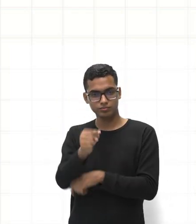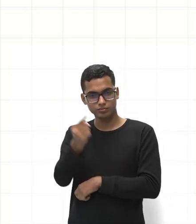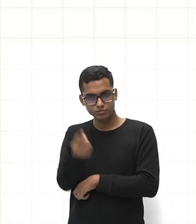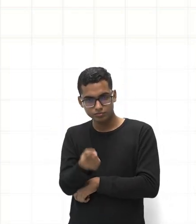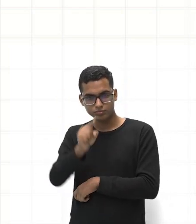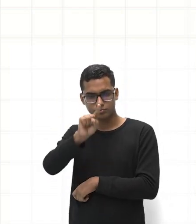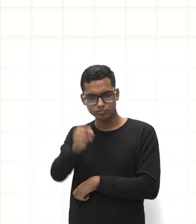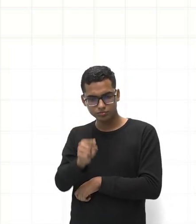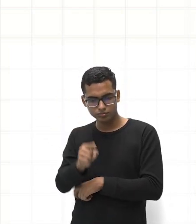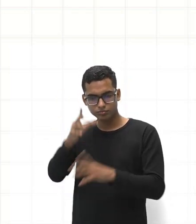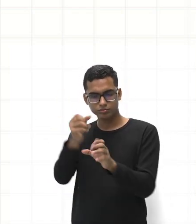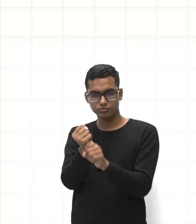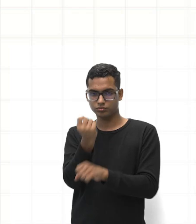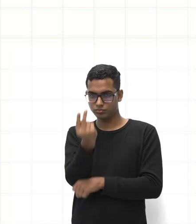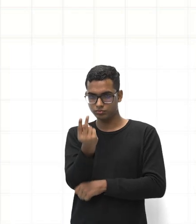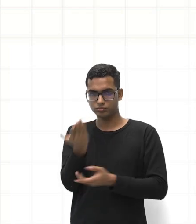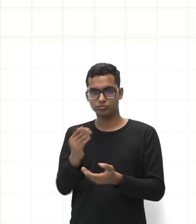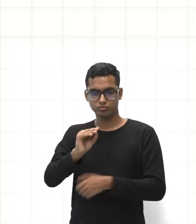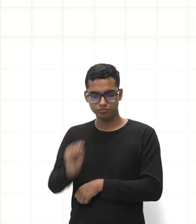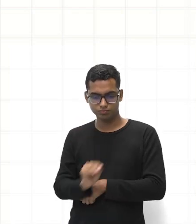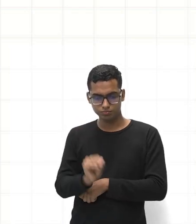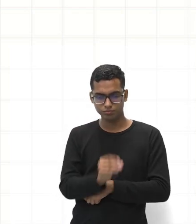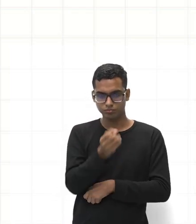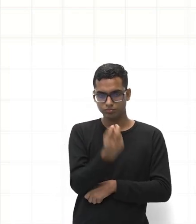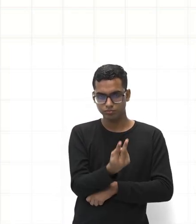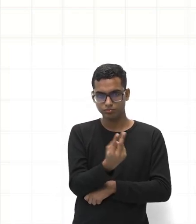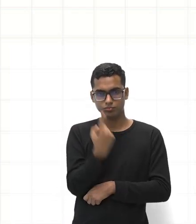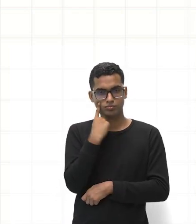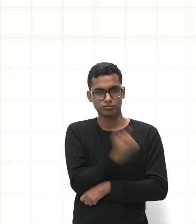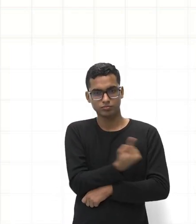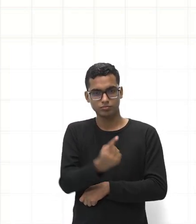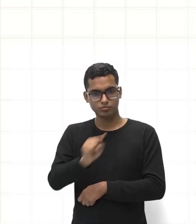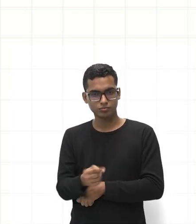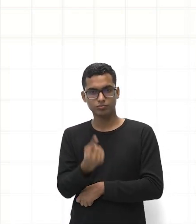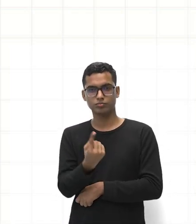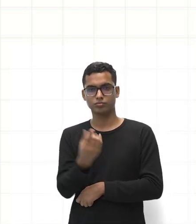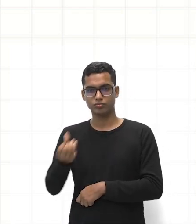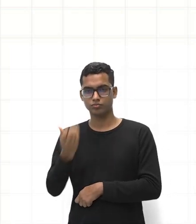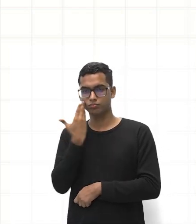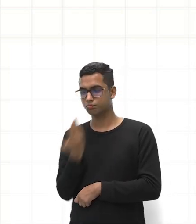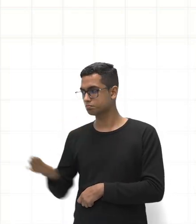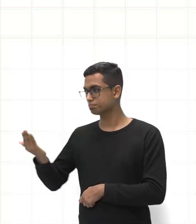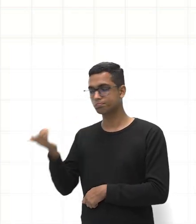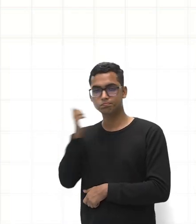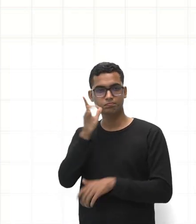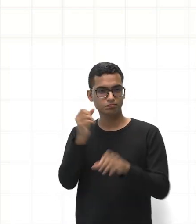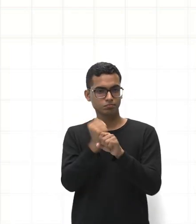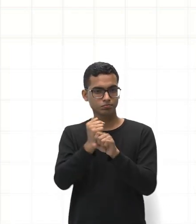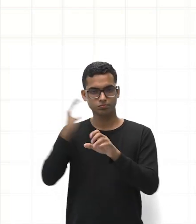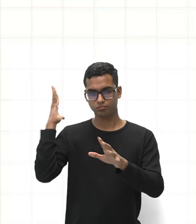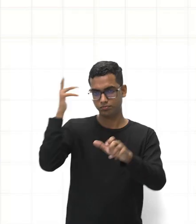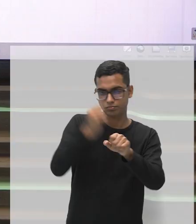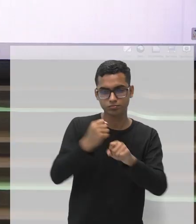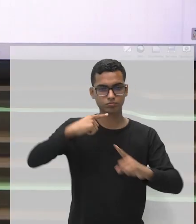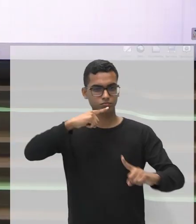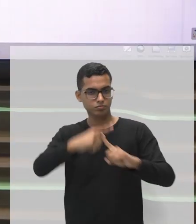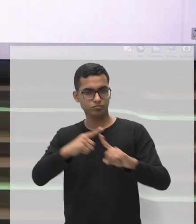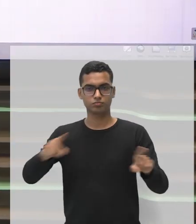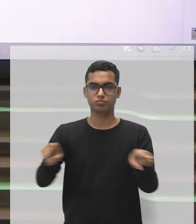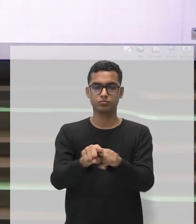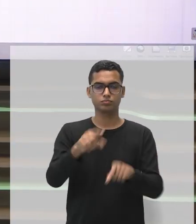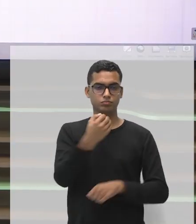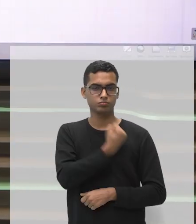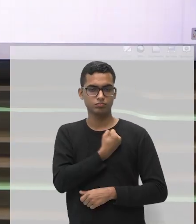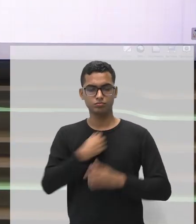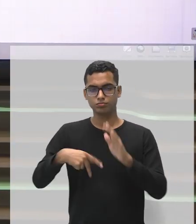vírgula. Beleza? Bom, até aqui revisamos, então, aí, ó, a operação de multiplicação